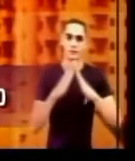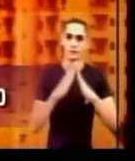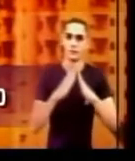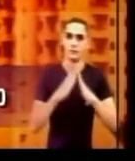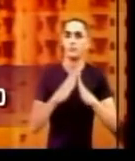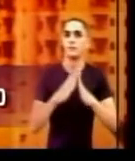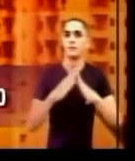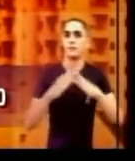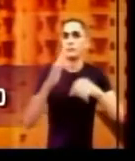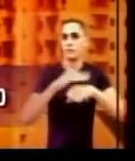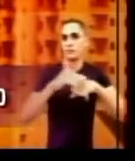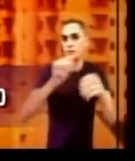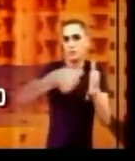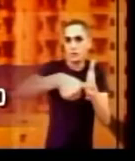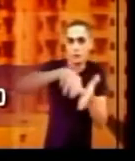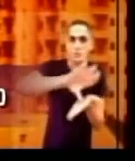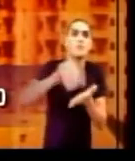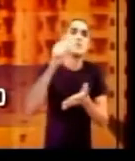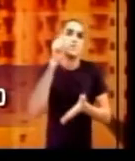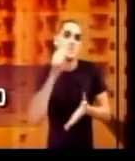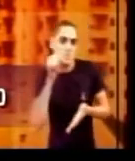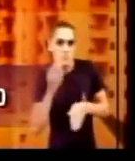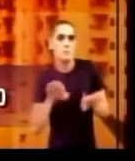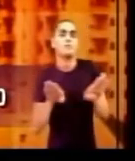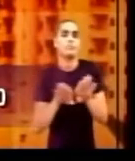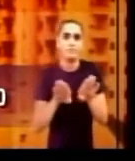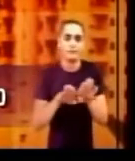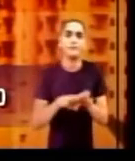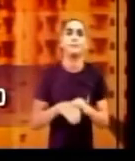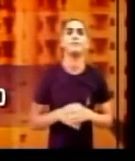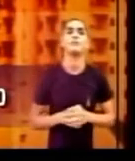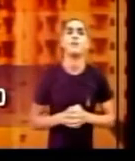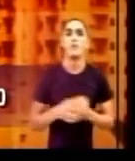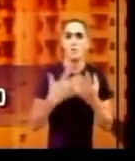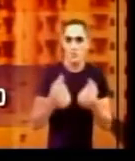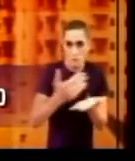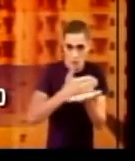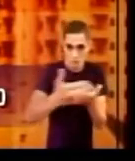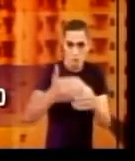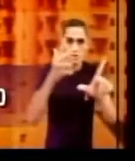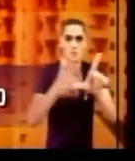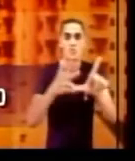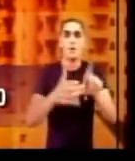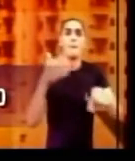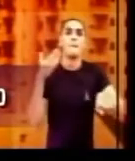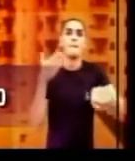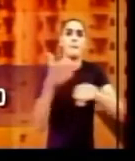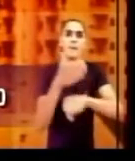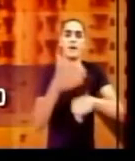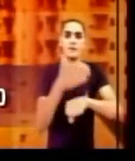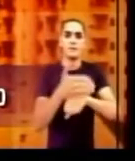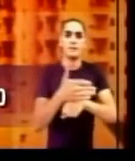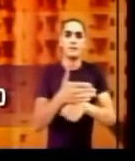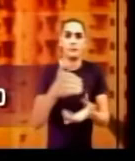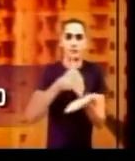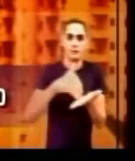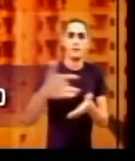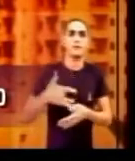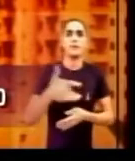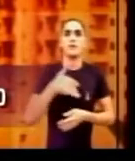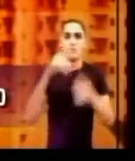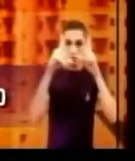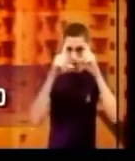Secretaria da Mulher e o Lar de Fátima. Então, vamos iniciar a live com a participação do secretário de Saúde, Dr. Aldenis